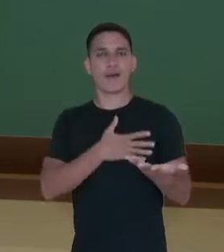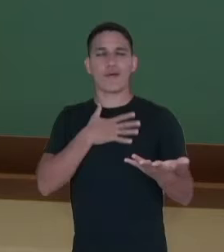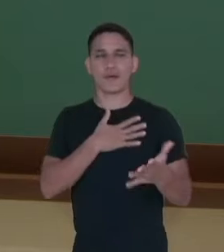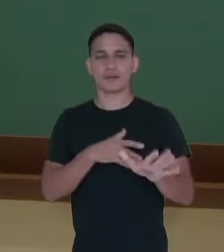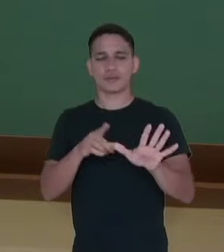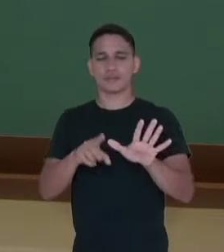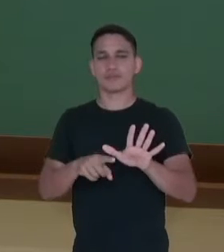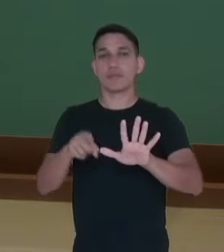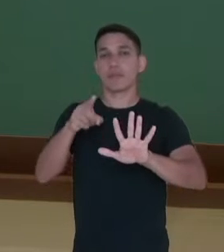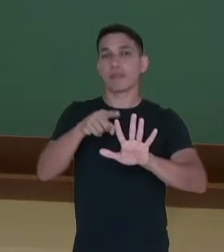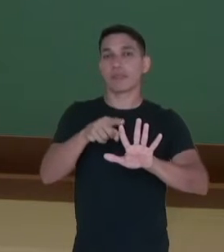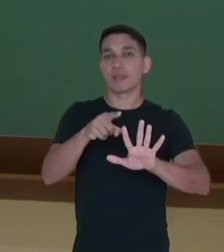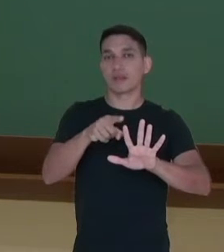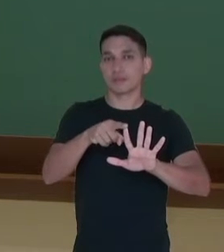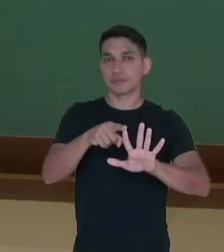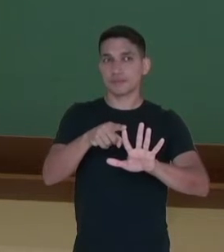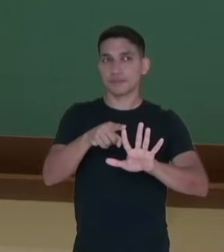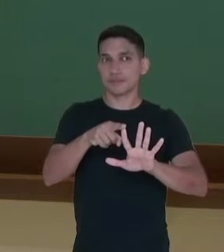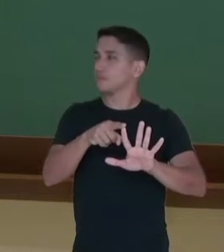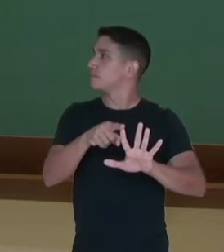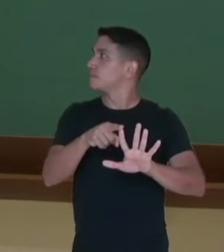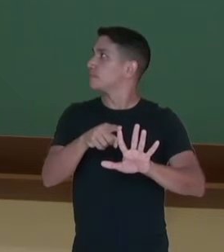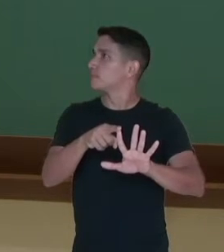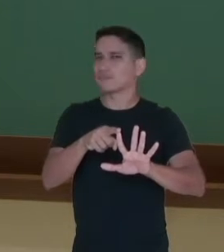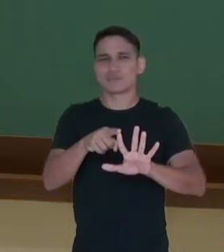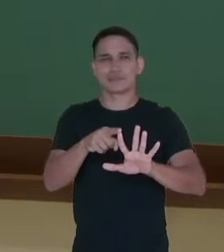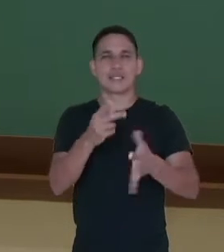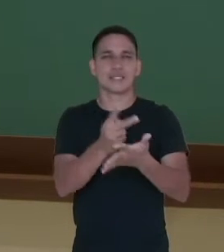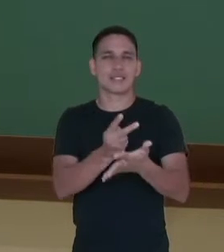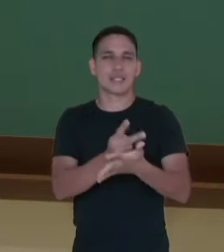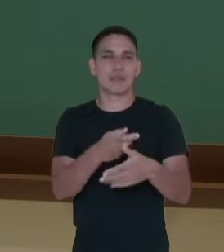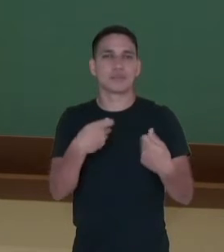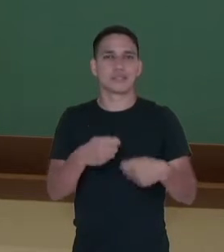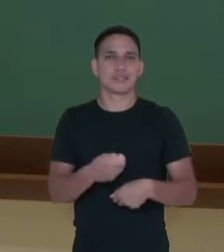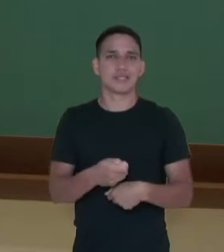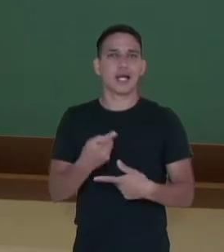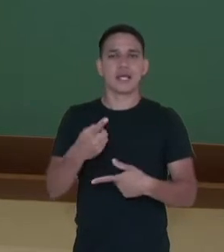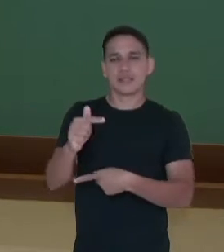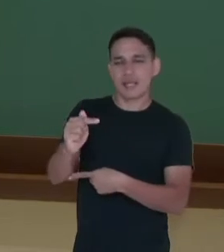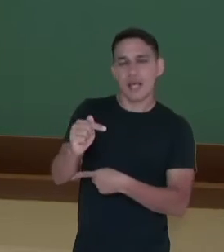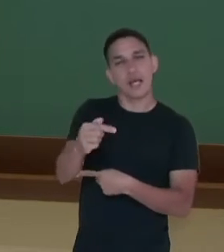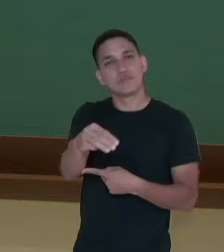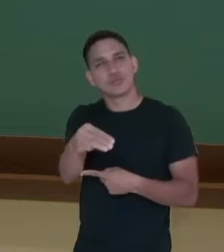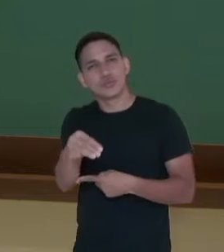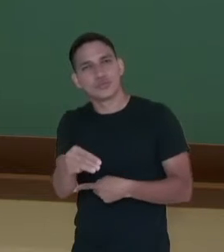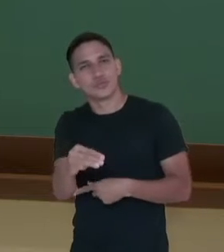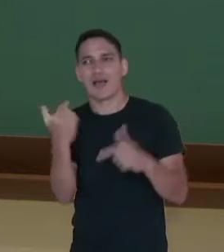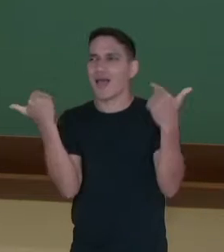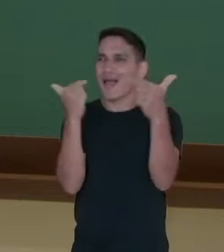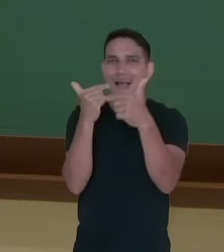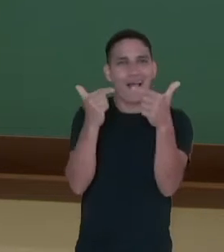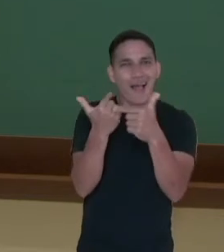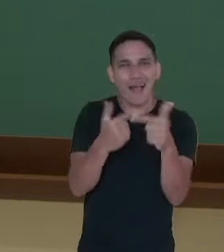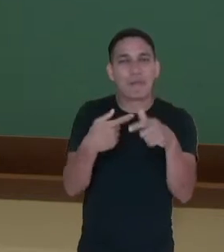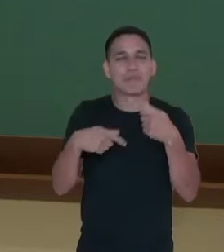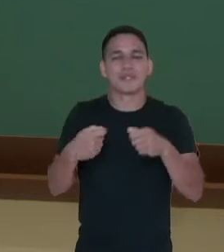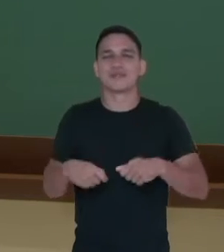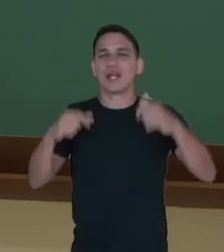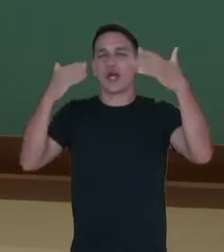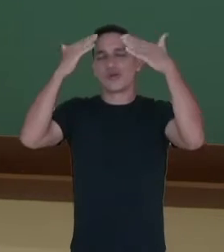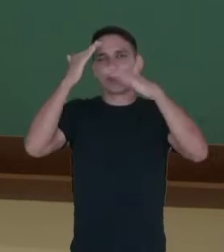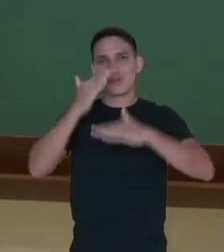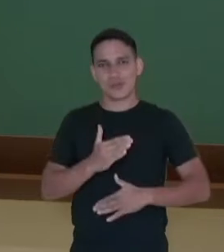7 minutos de risa, ou seja, 7 minutos ali, né, de riso, tá?